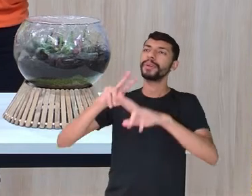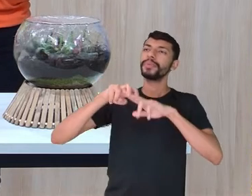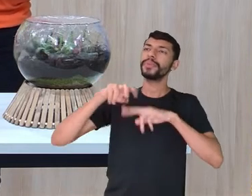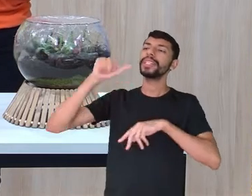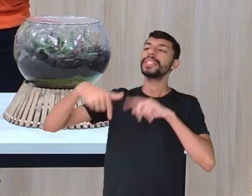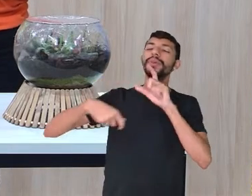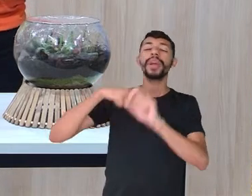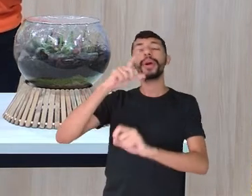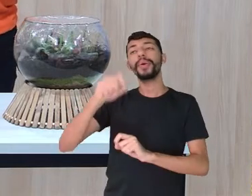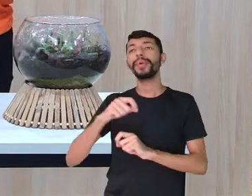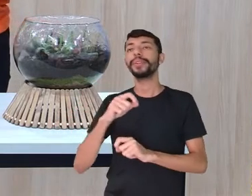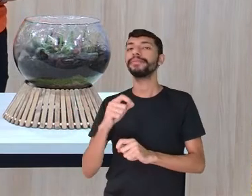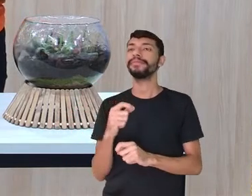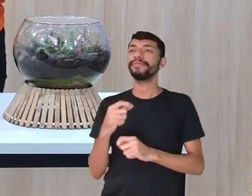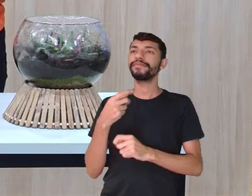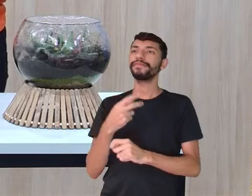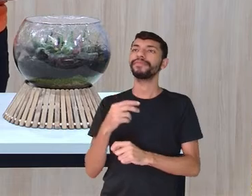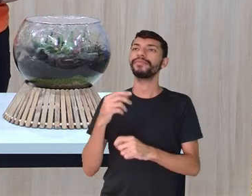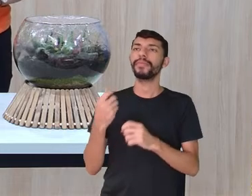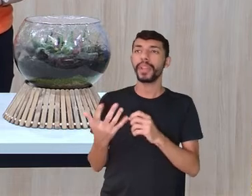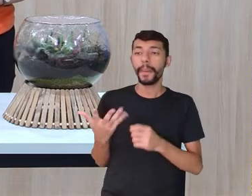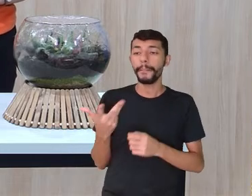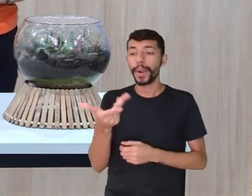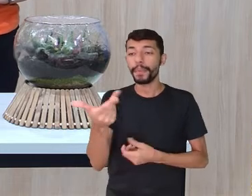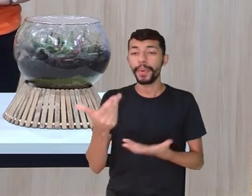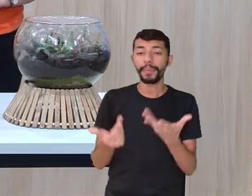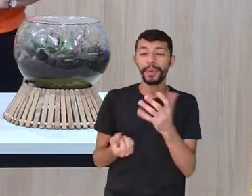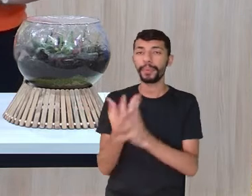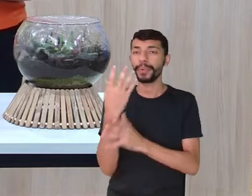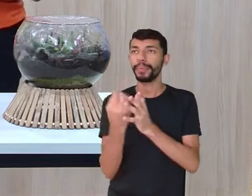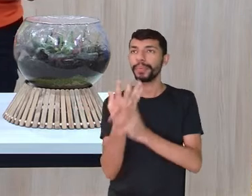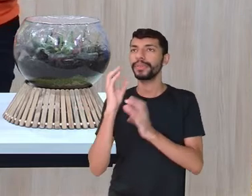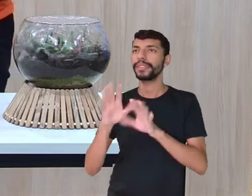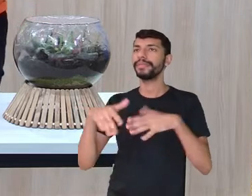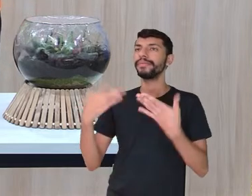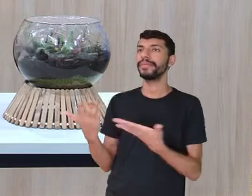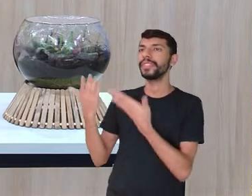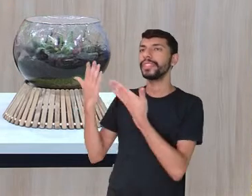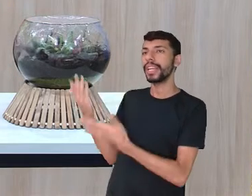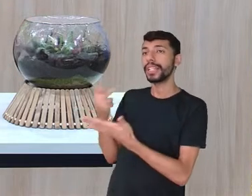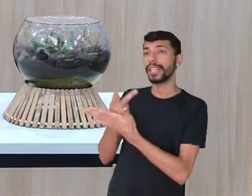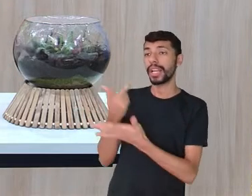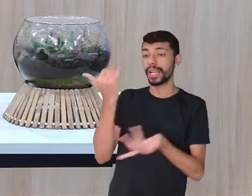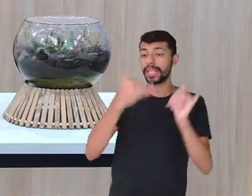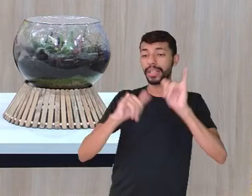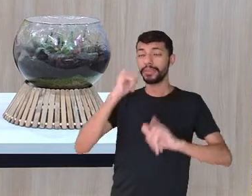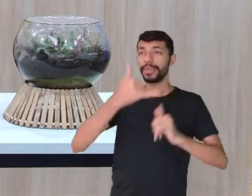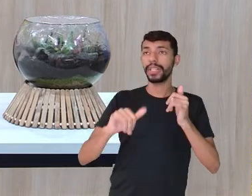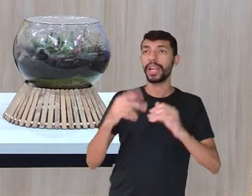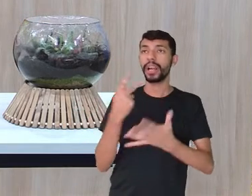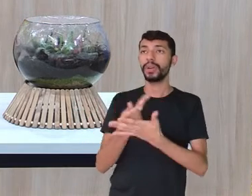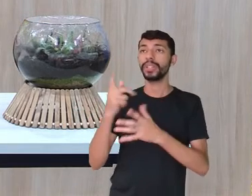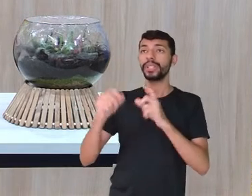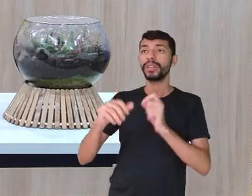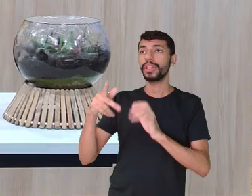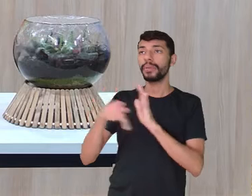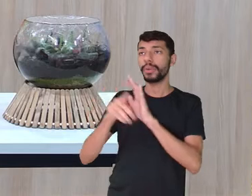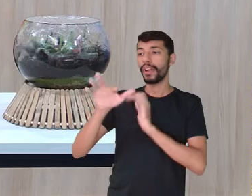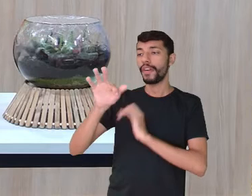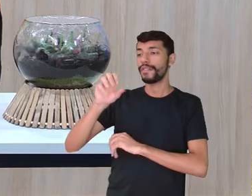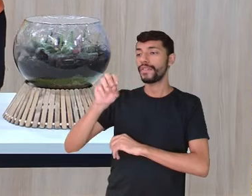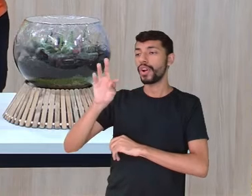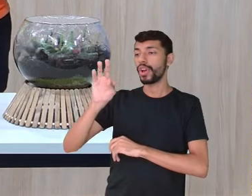são considerados seres produtores. Então, essa reação química ocorre na fotossíntese. Ela pode